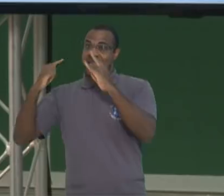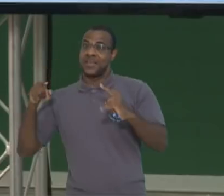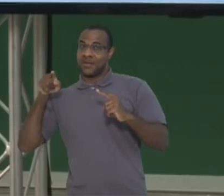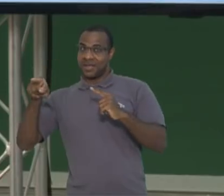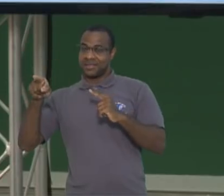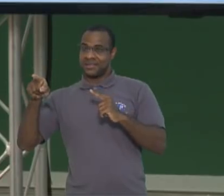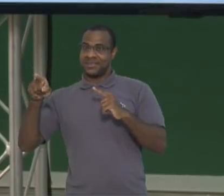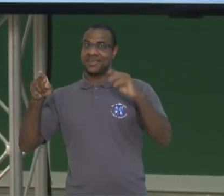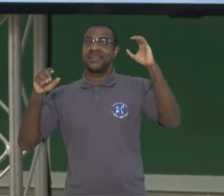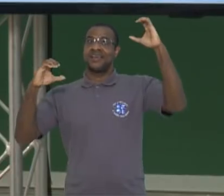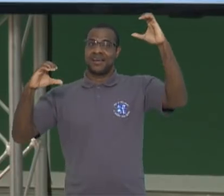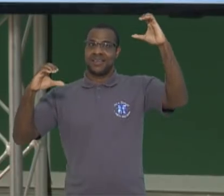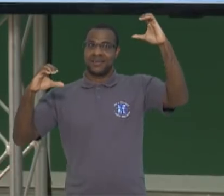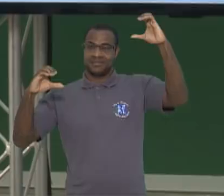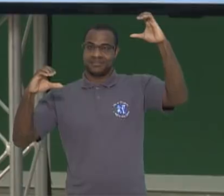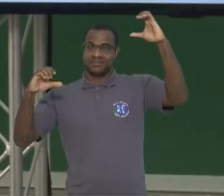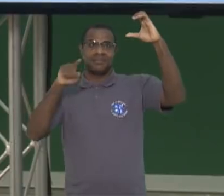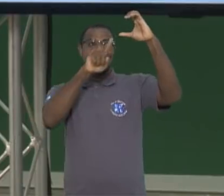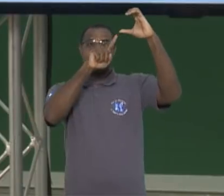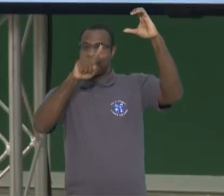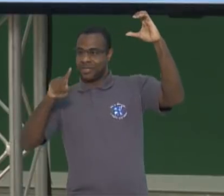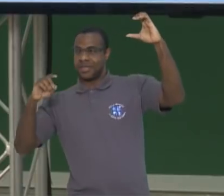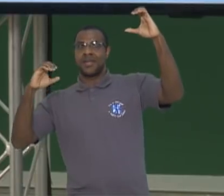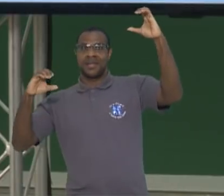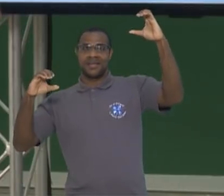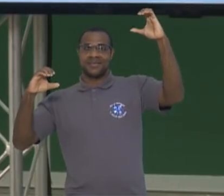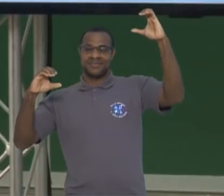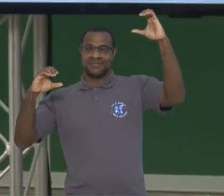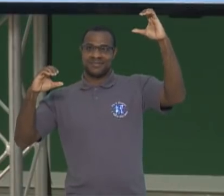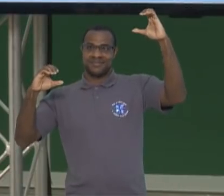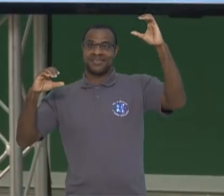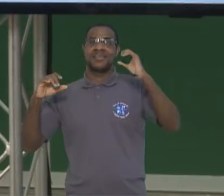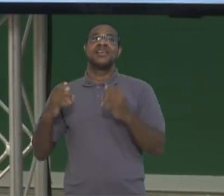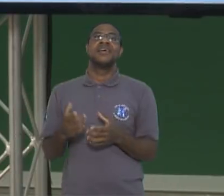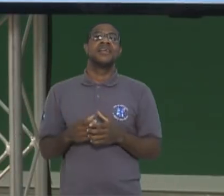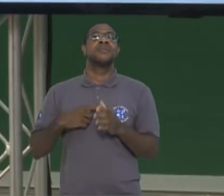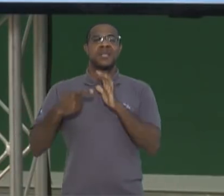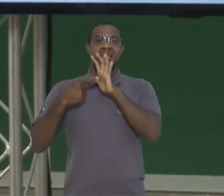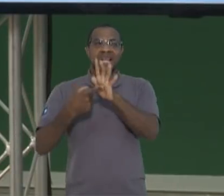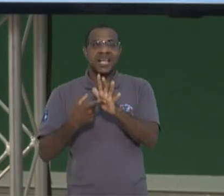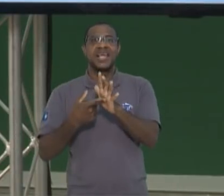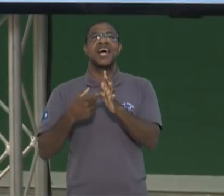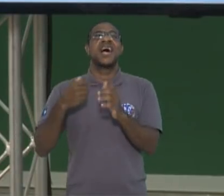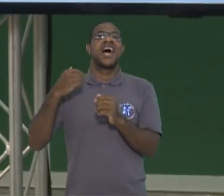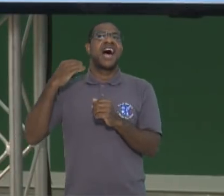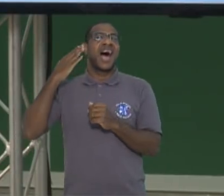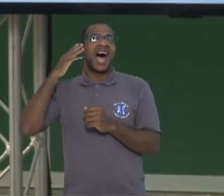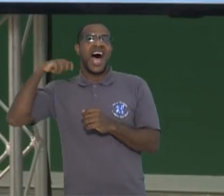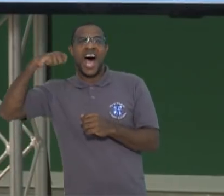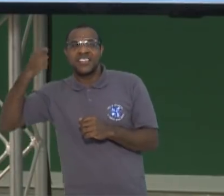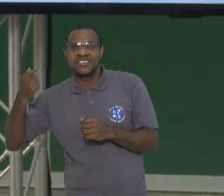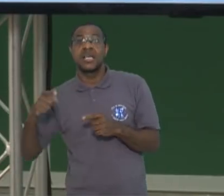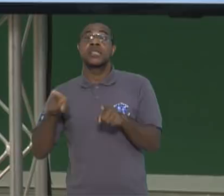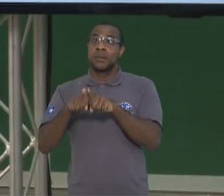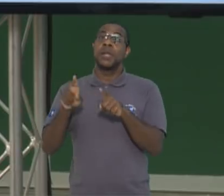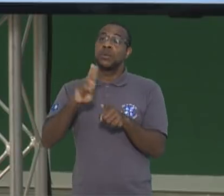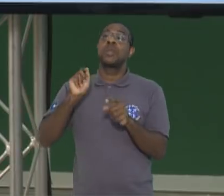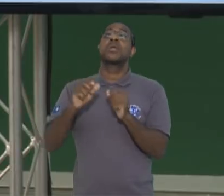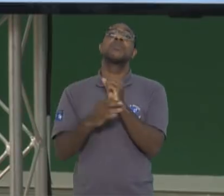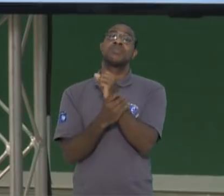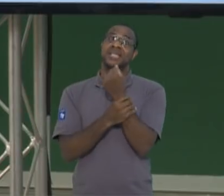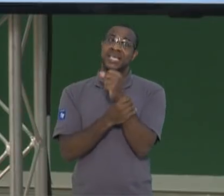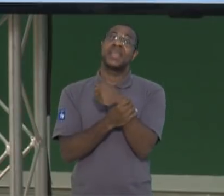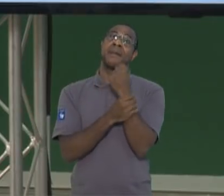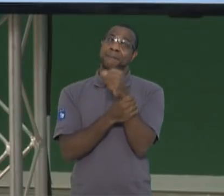traz muita alegria. A gente viu, inclusive, que o circo pode ser tanto apresentação artística, como também é usado como terapia, né? A